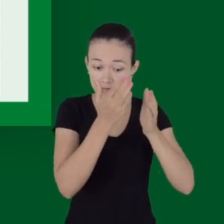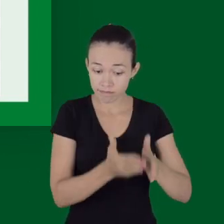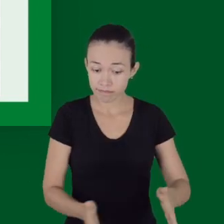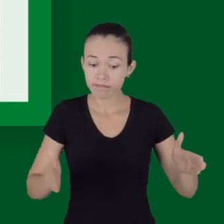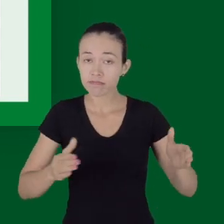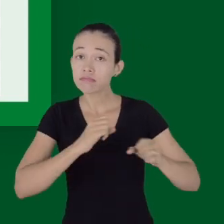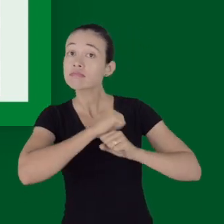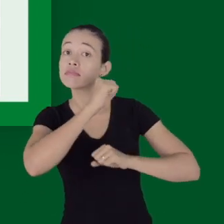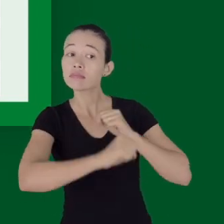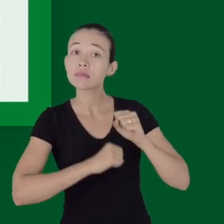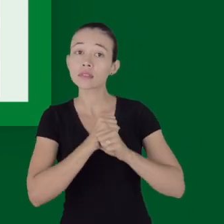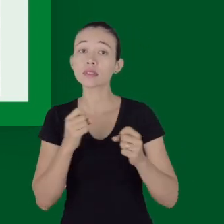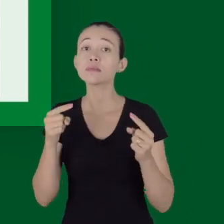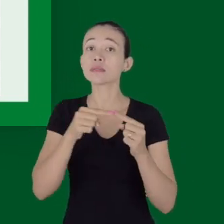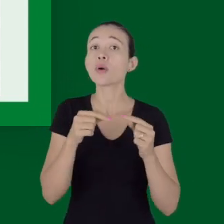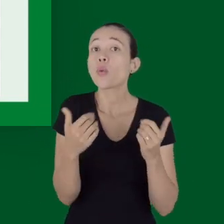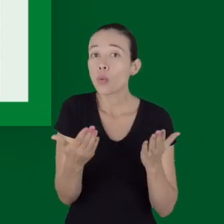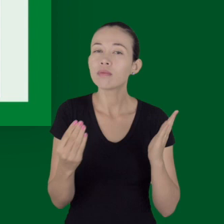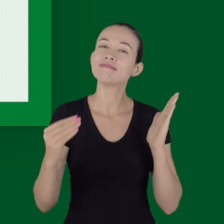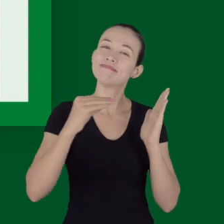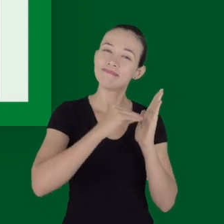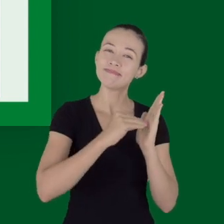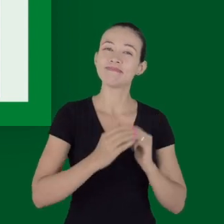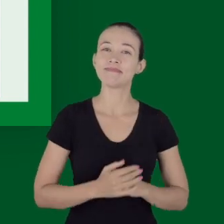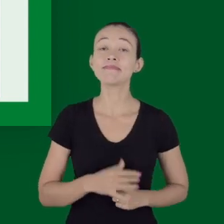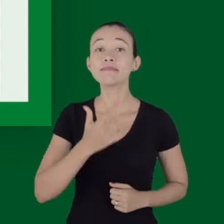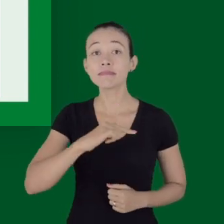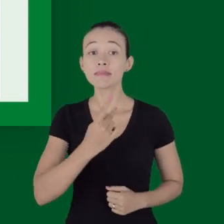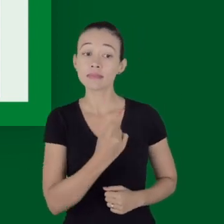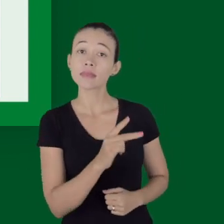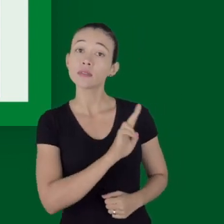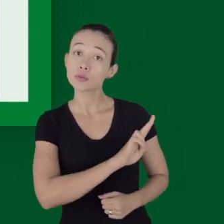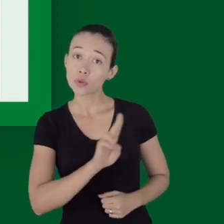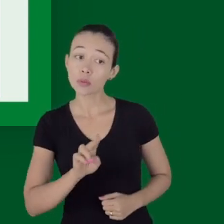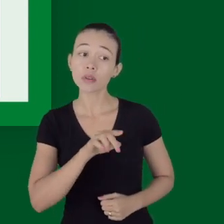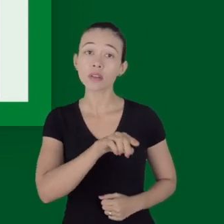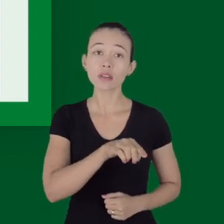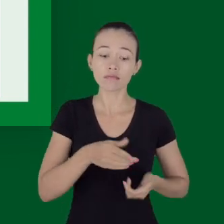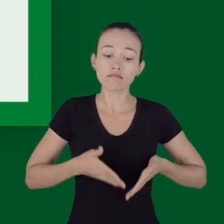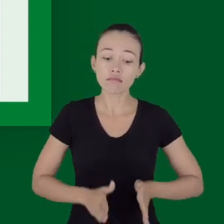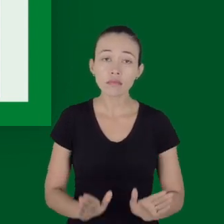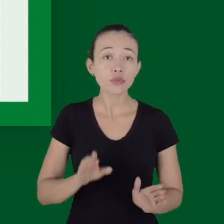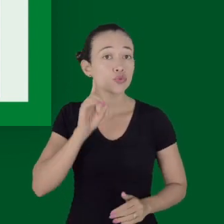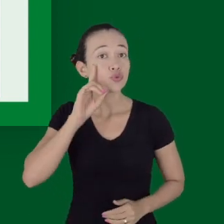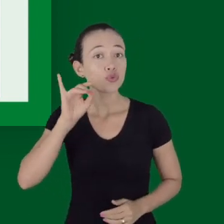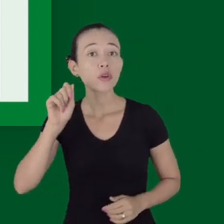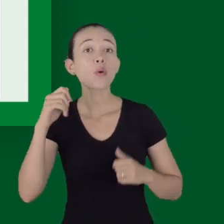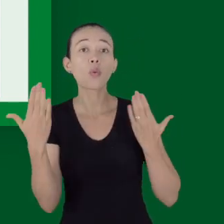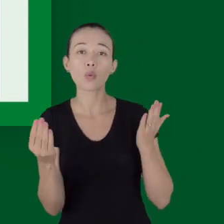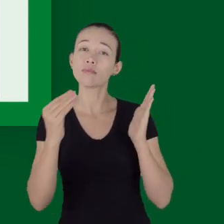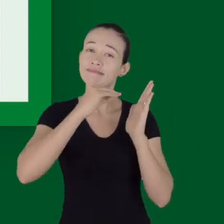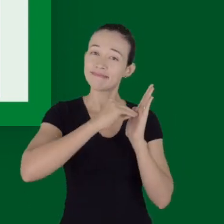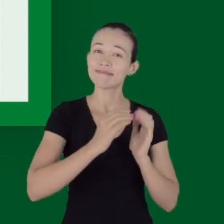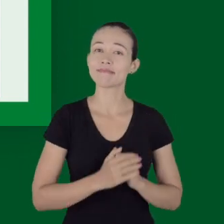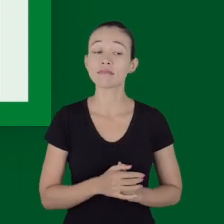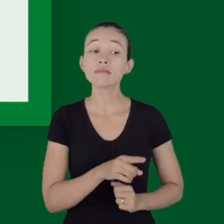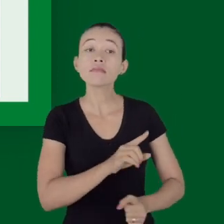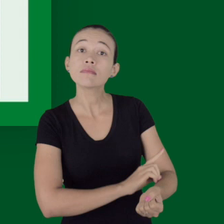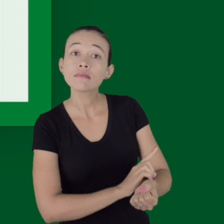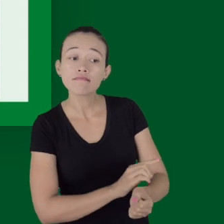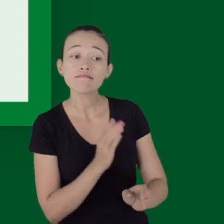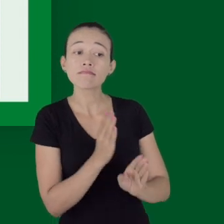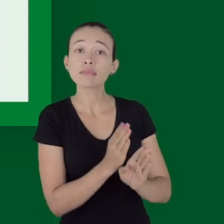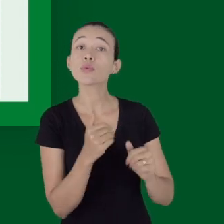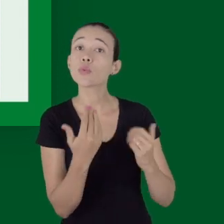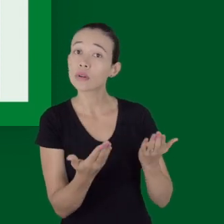plano terapêutico, o ano escolar para o qual ele foi preenchido, né, que ele será válido,